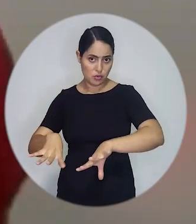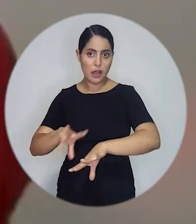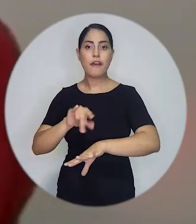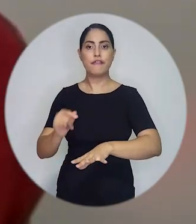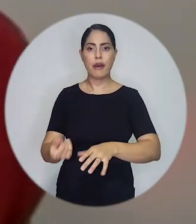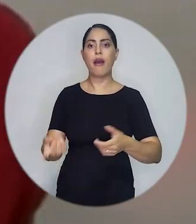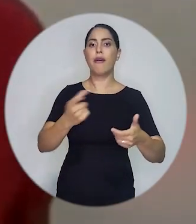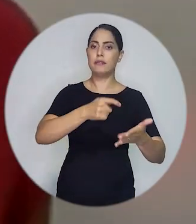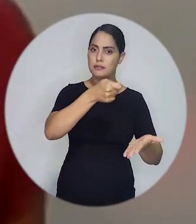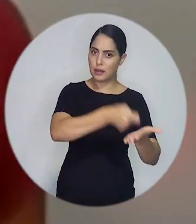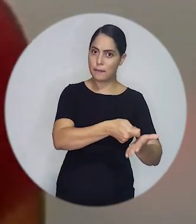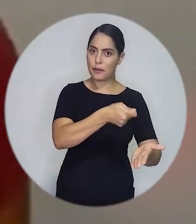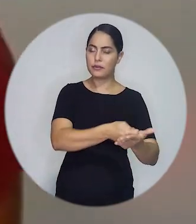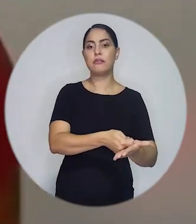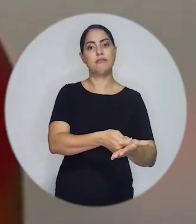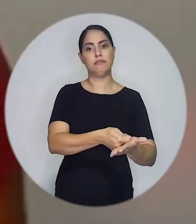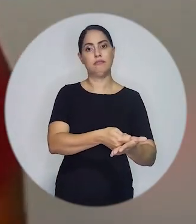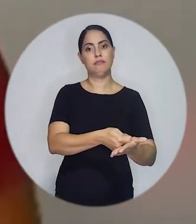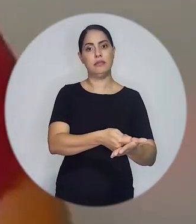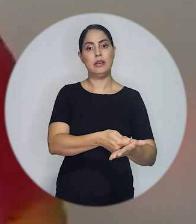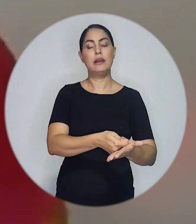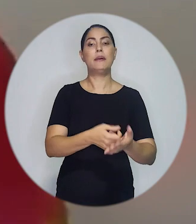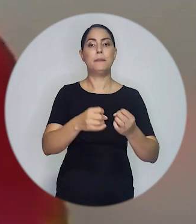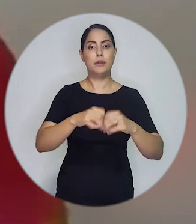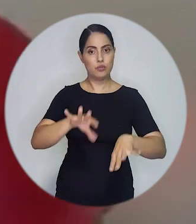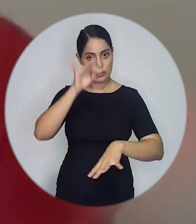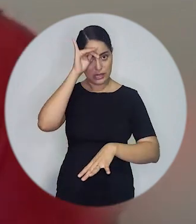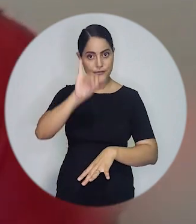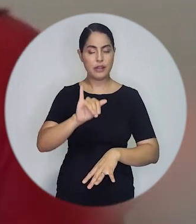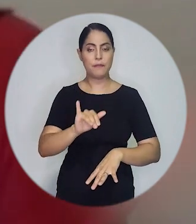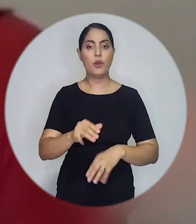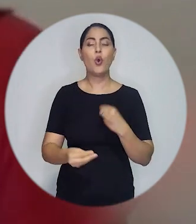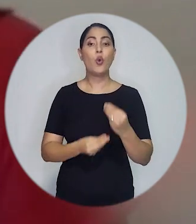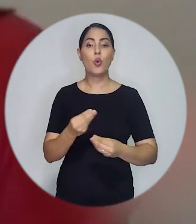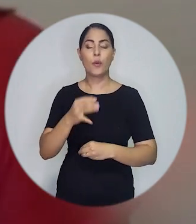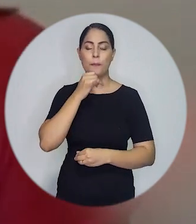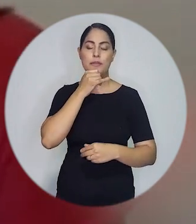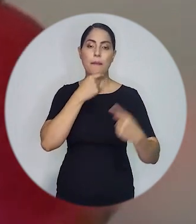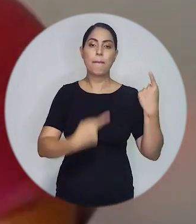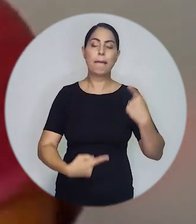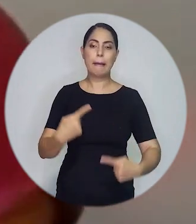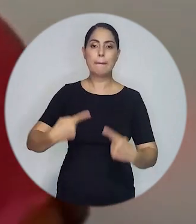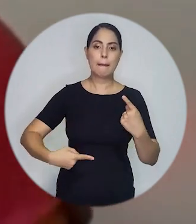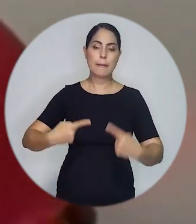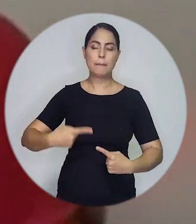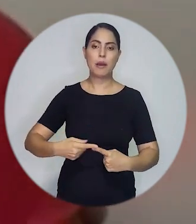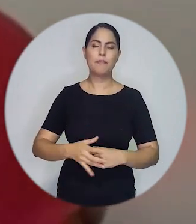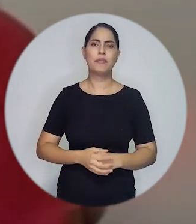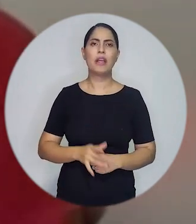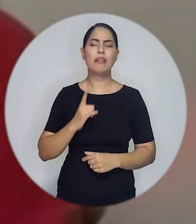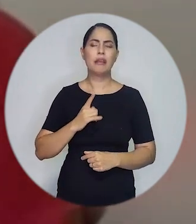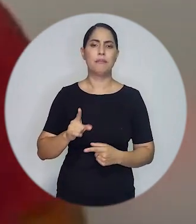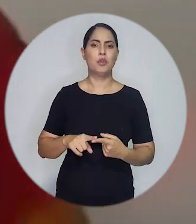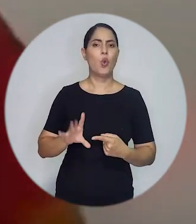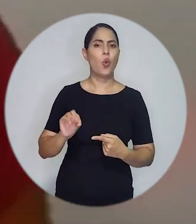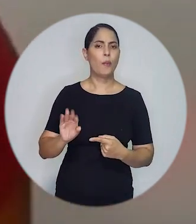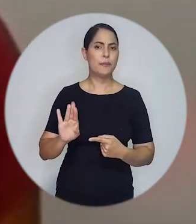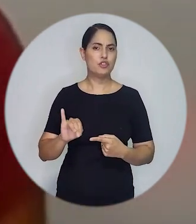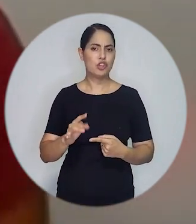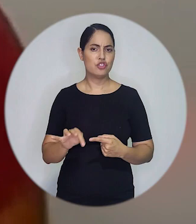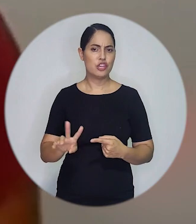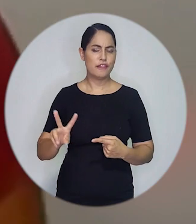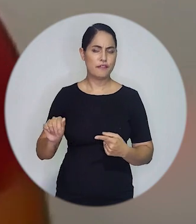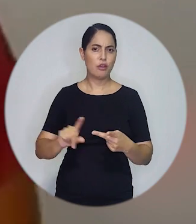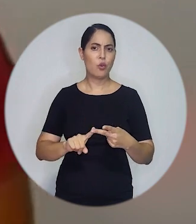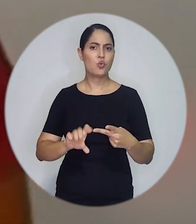de reparar. Agora, na esfera penal e administrativa, nós ainda tínhamos discussões em relação a ser